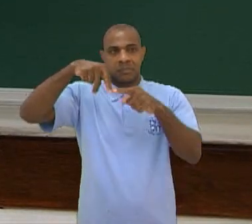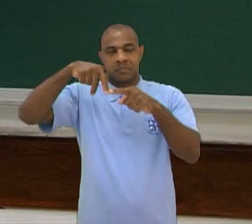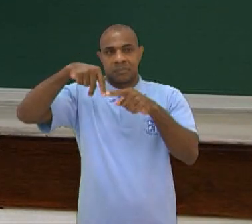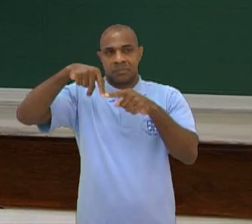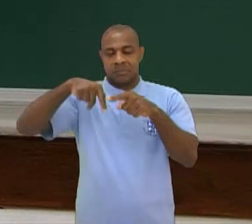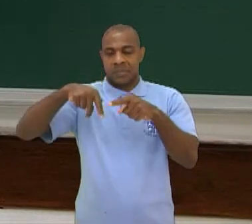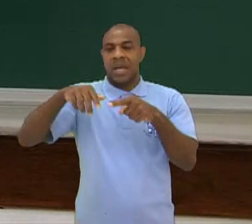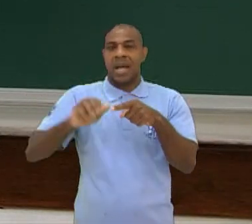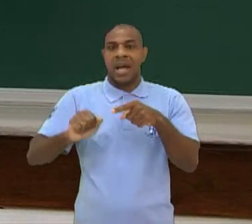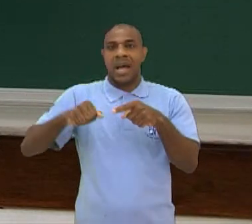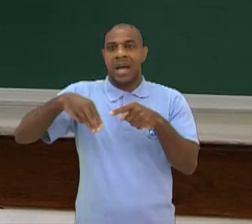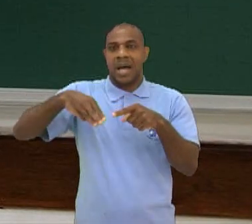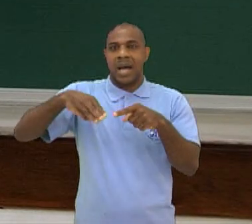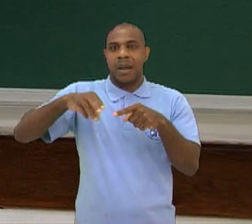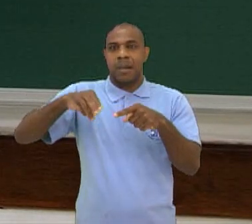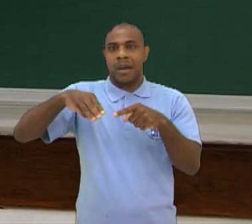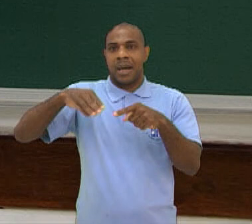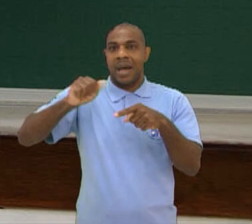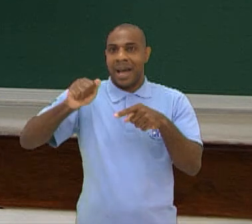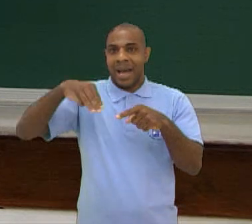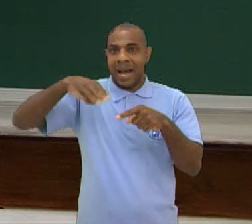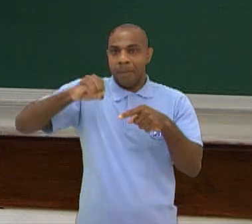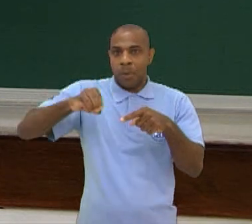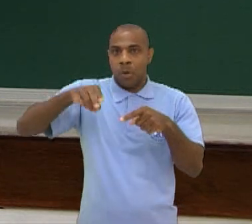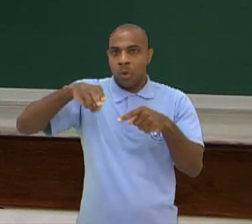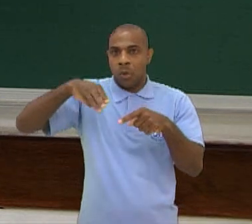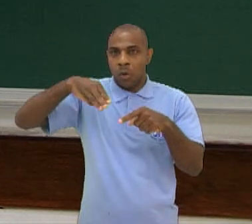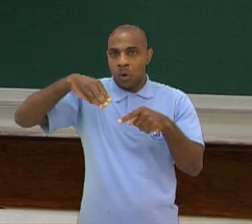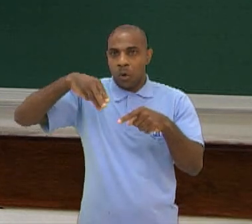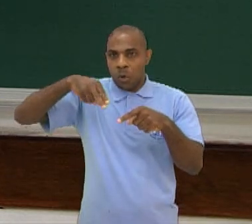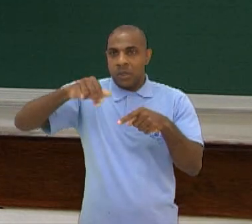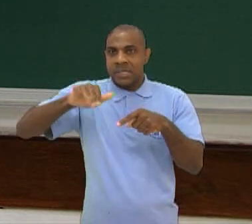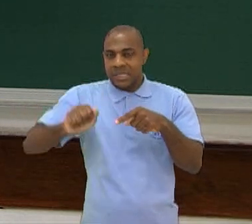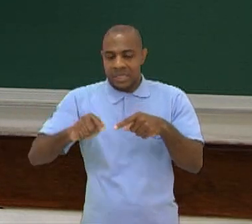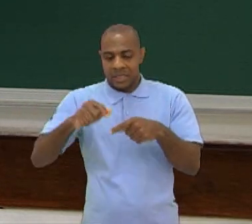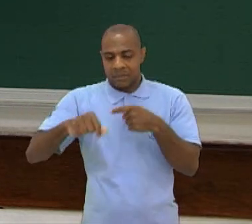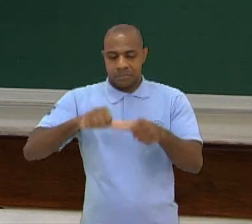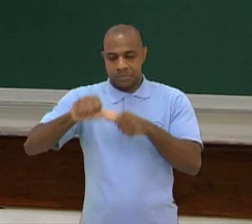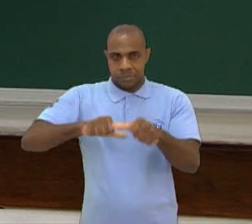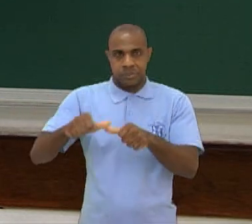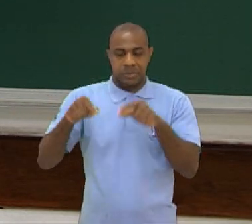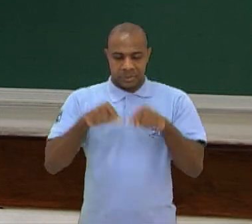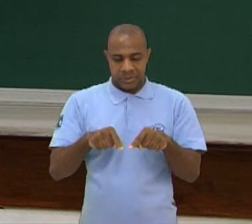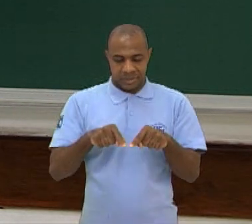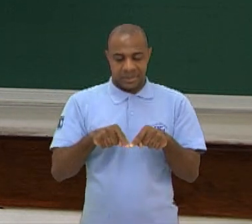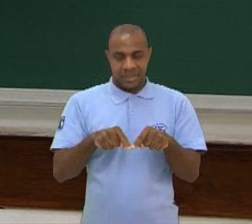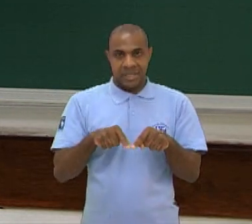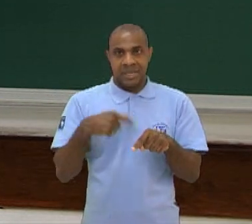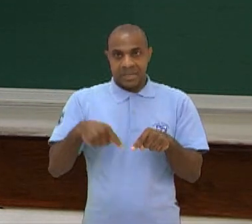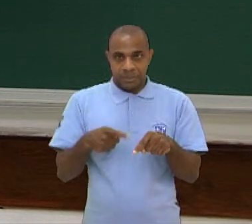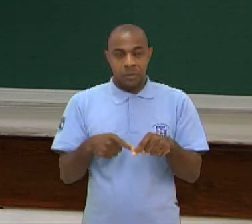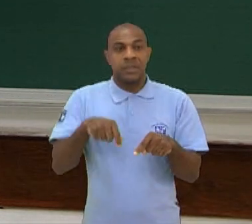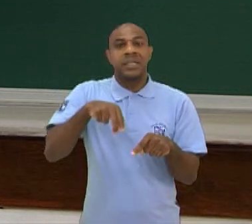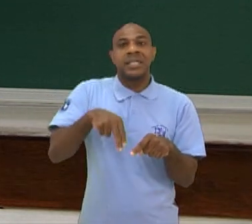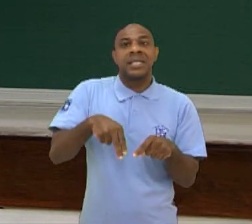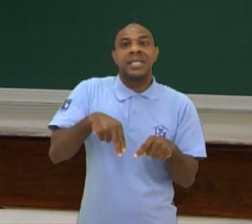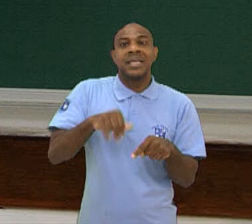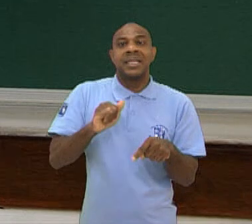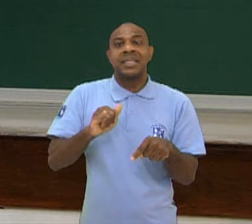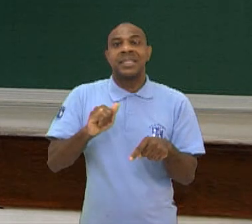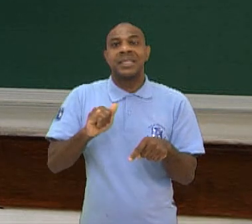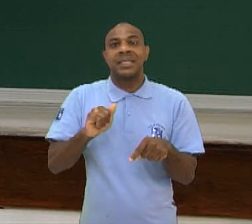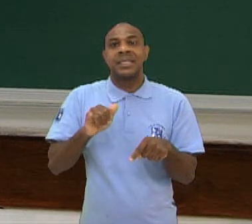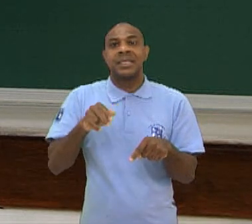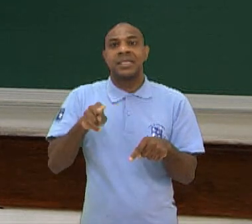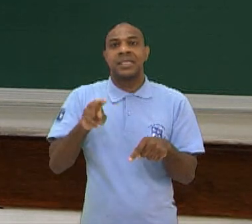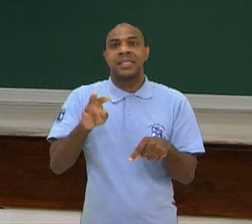em amônia, ok? O nitrosação, amônia transformada em nitrito. E o nitrito, para ser transformado em nitrato,